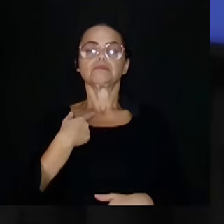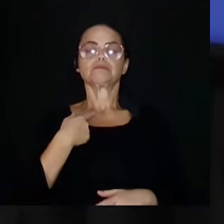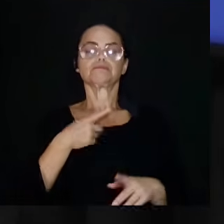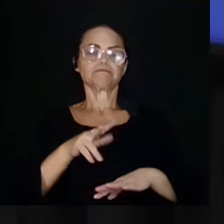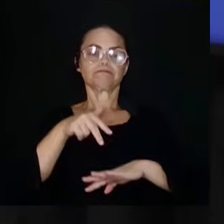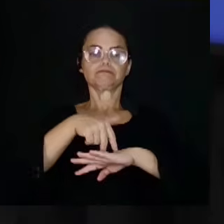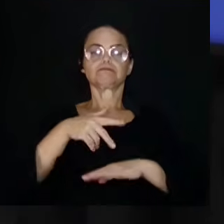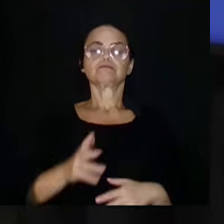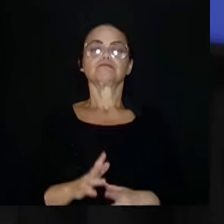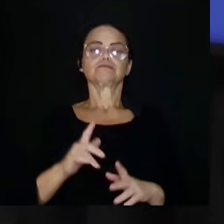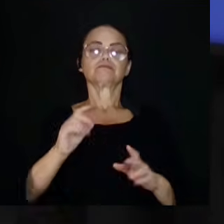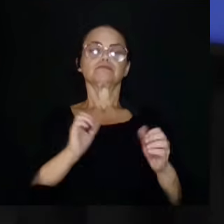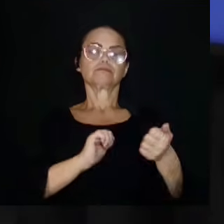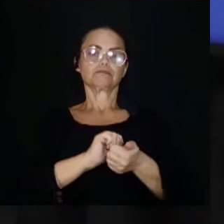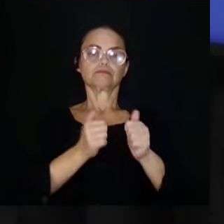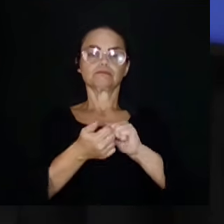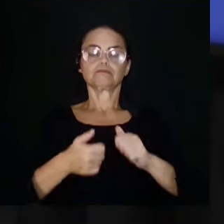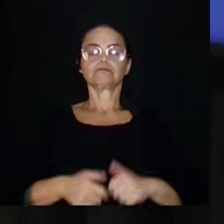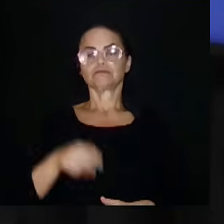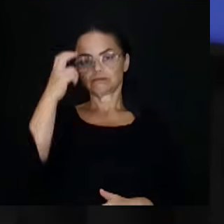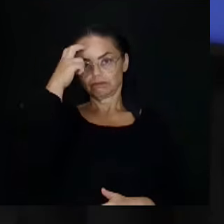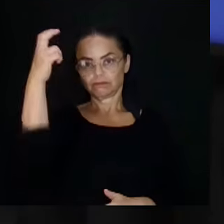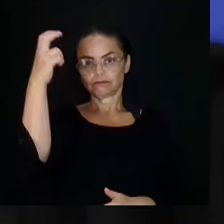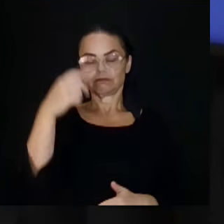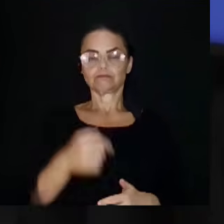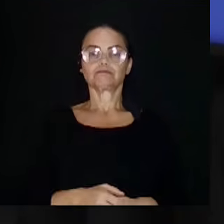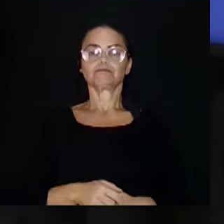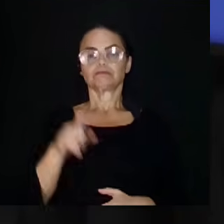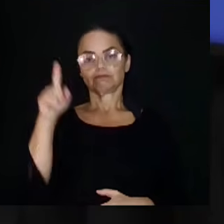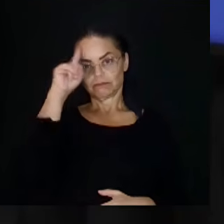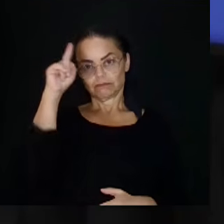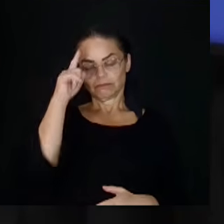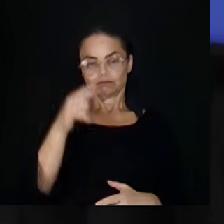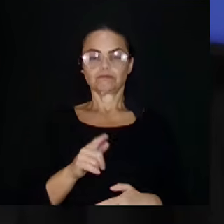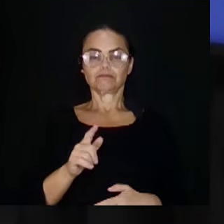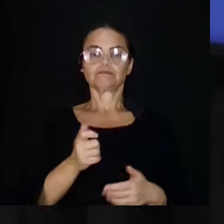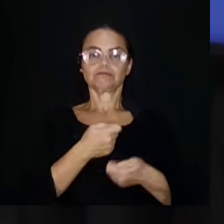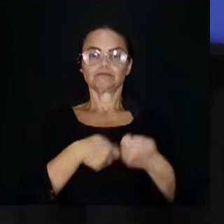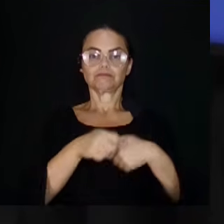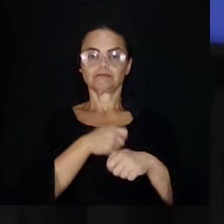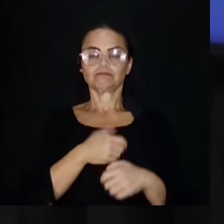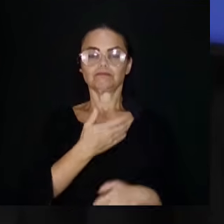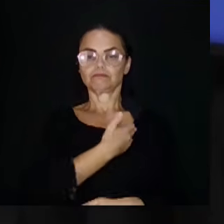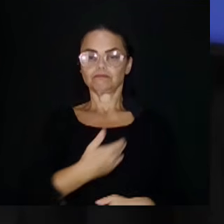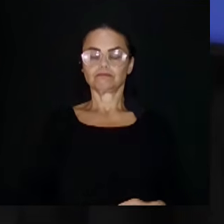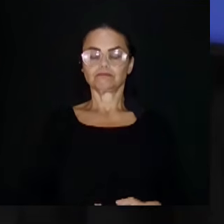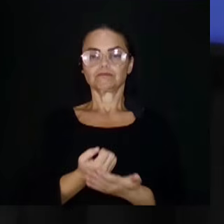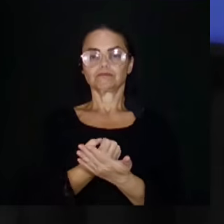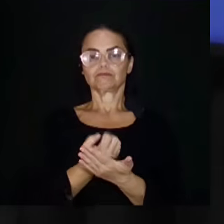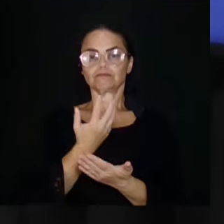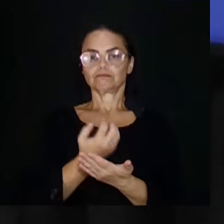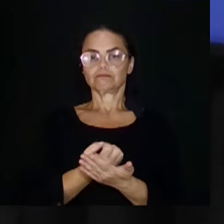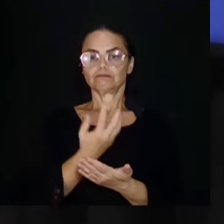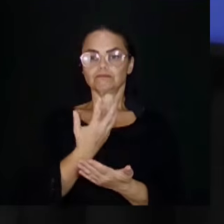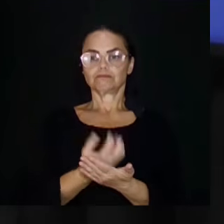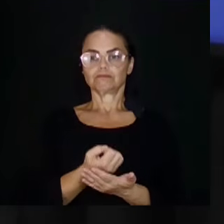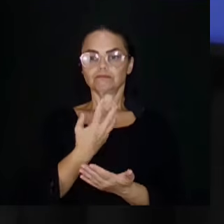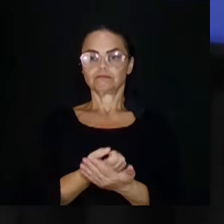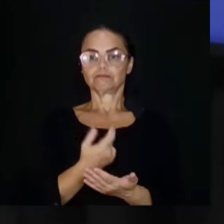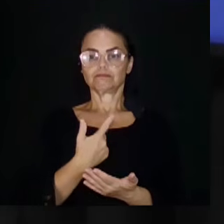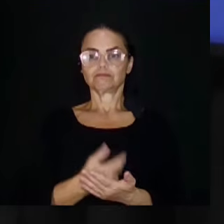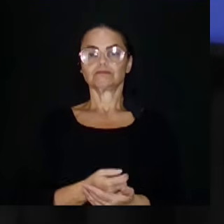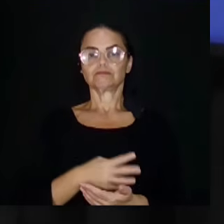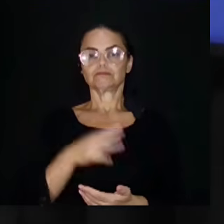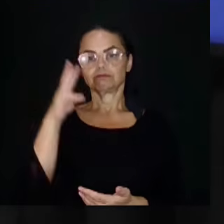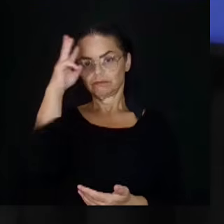e inteligência, o cotidiano da administração pública. Esse podcast é um arquivo e memória, é